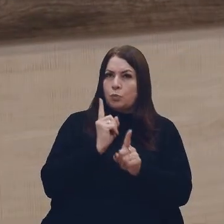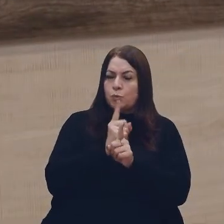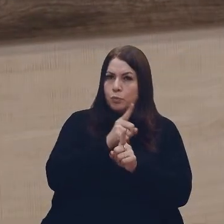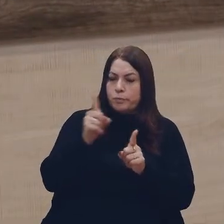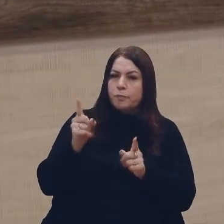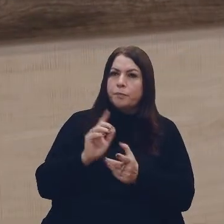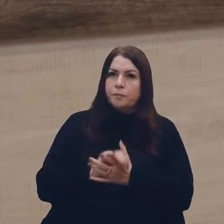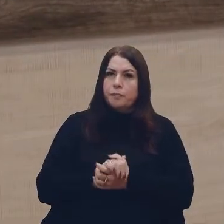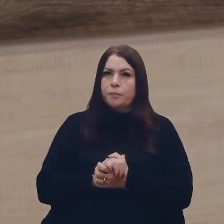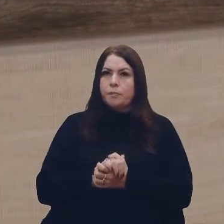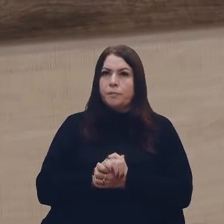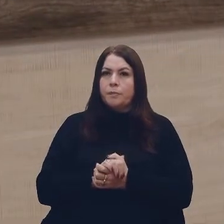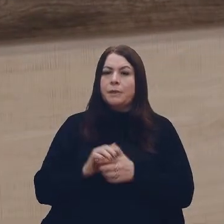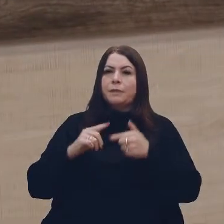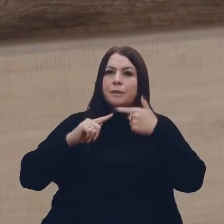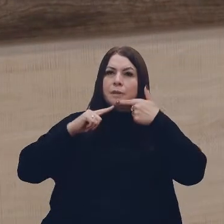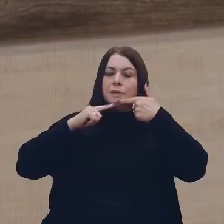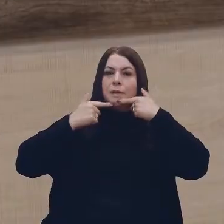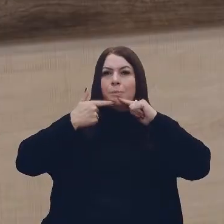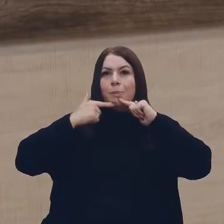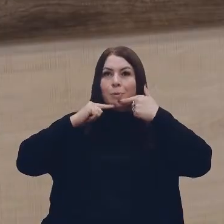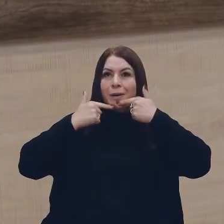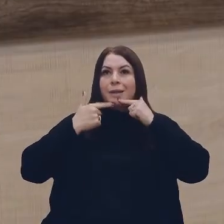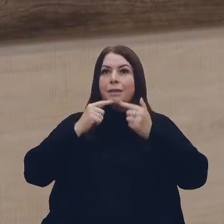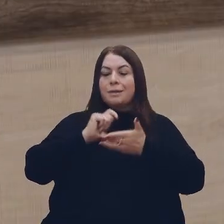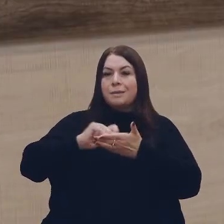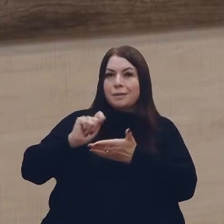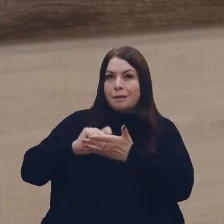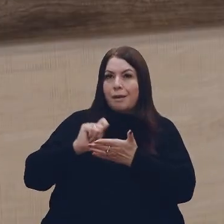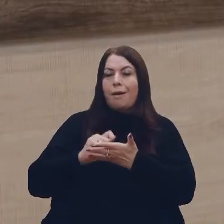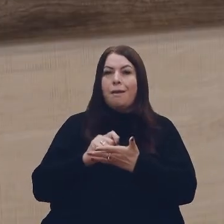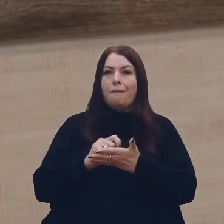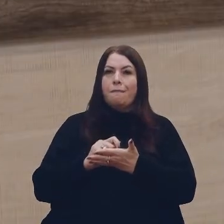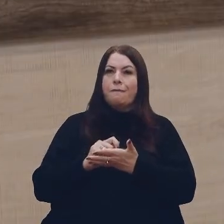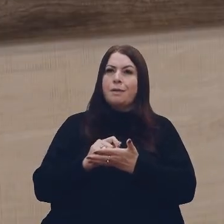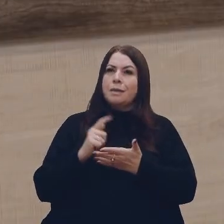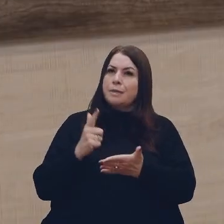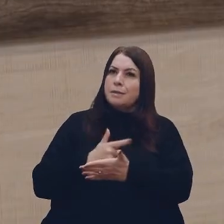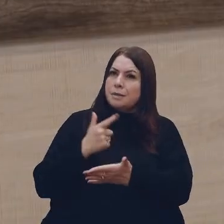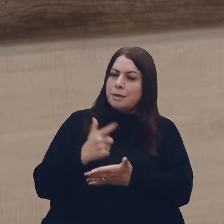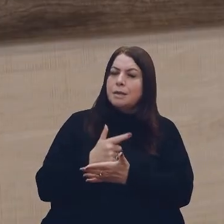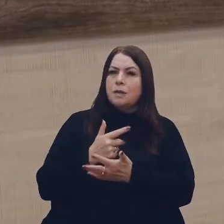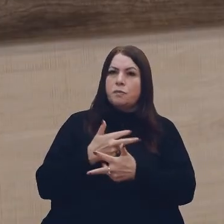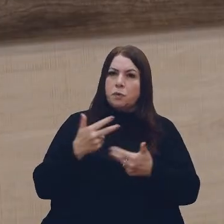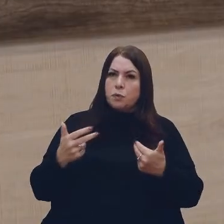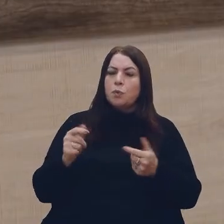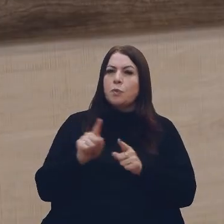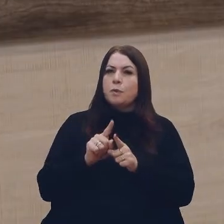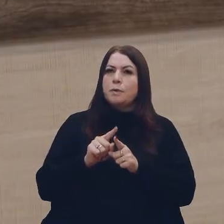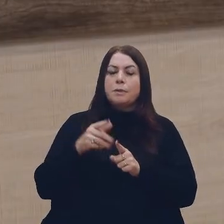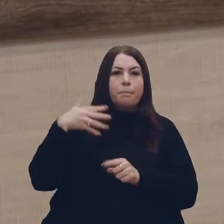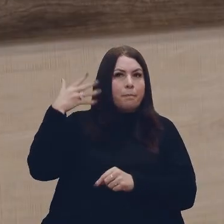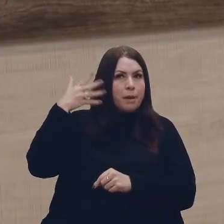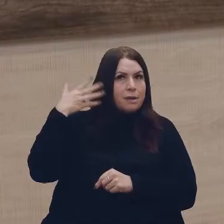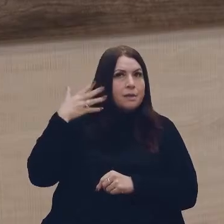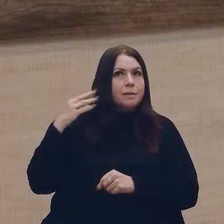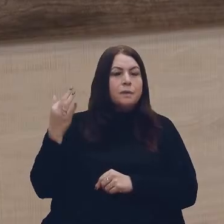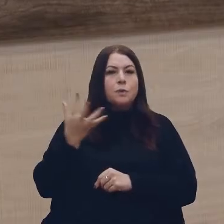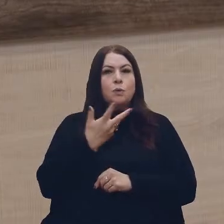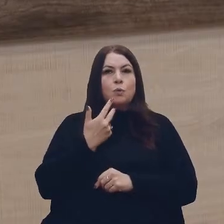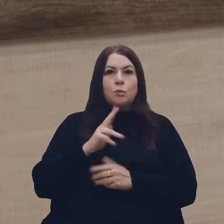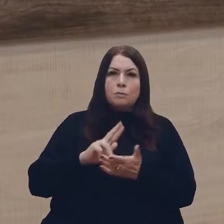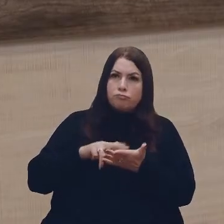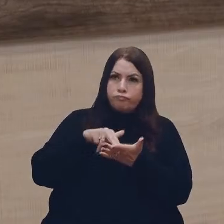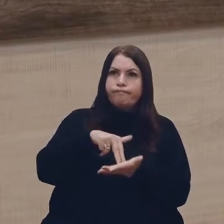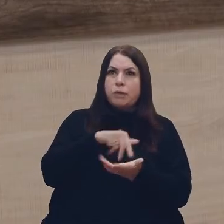diagnosticado com bipolar, então, quer dizer, escreves essas obras e fazes essas palestras e toda essa